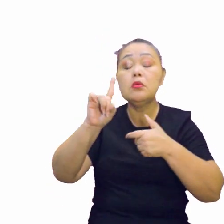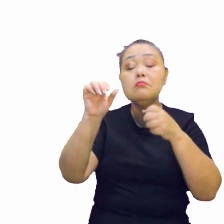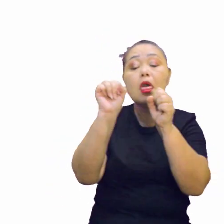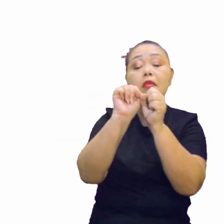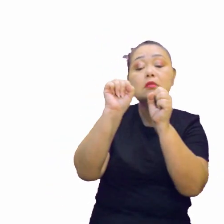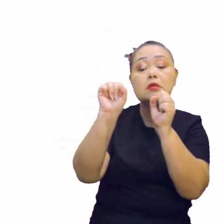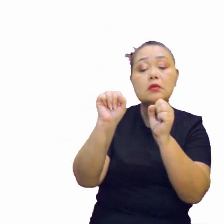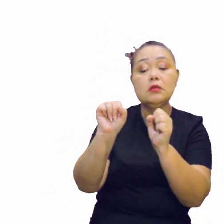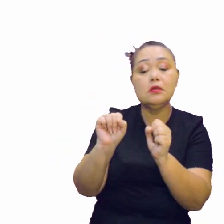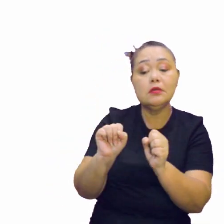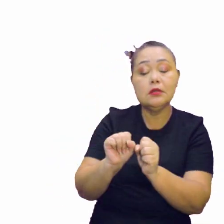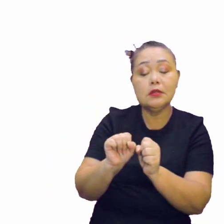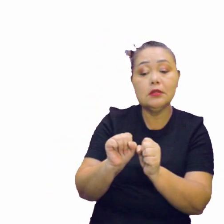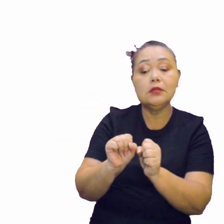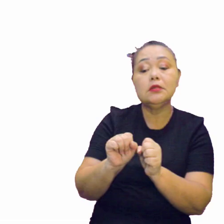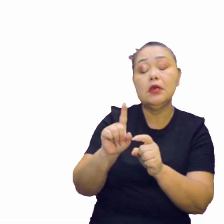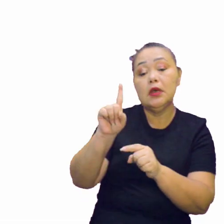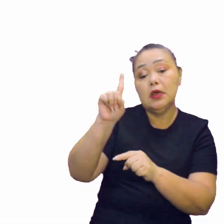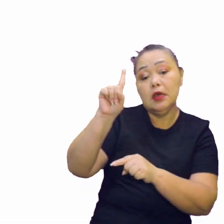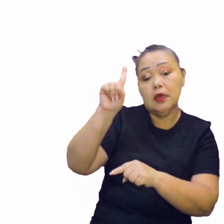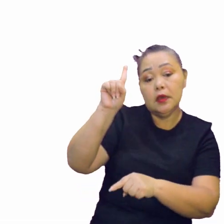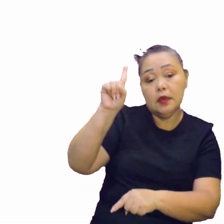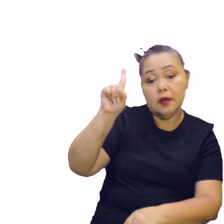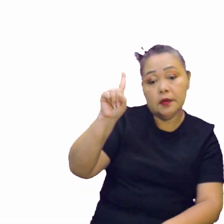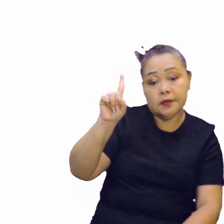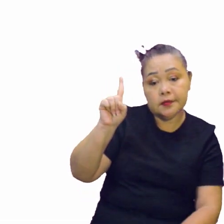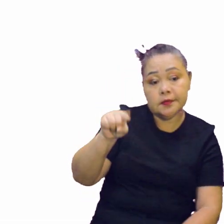radicular, sistema